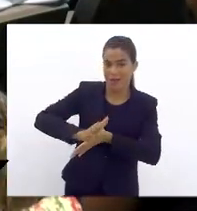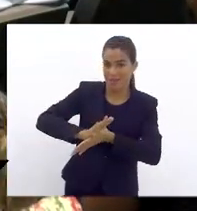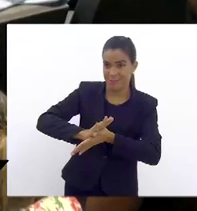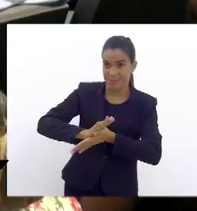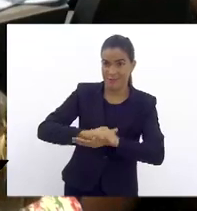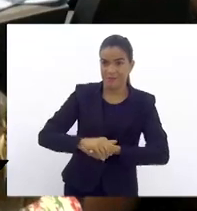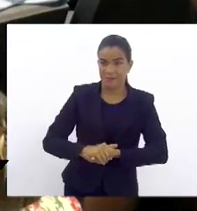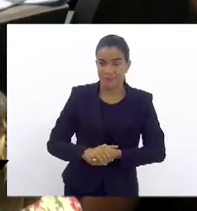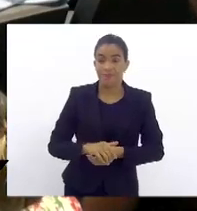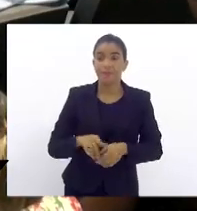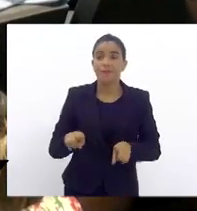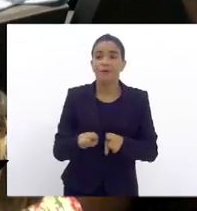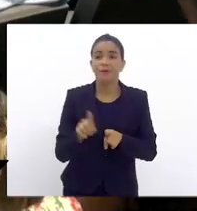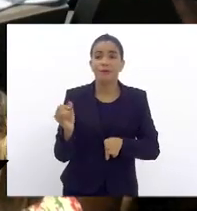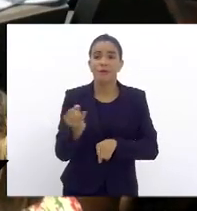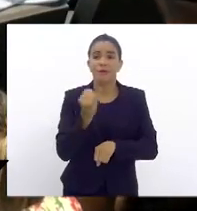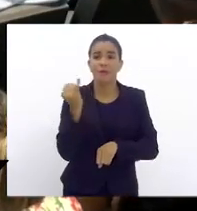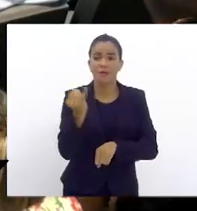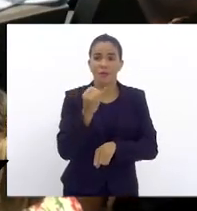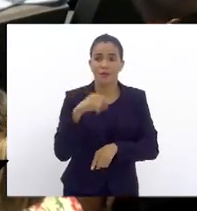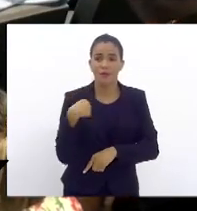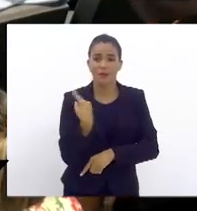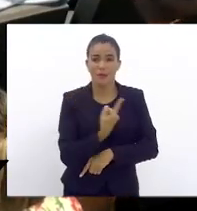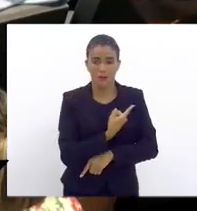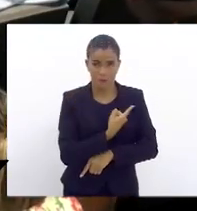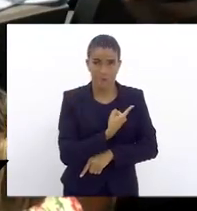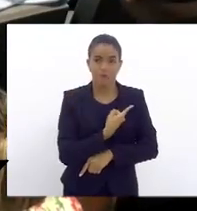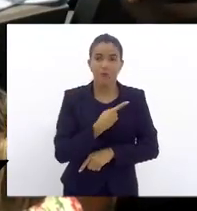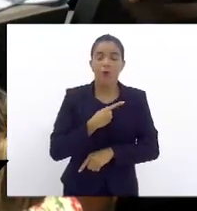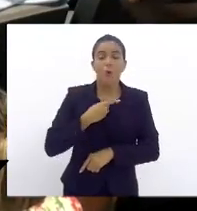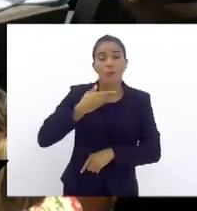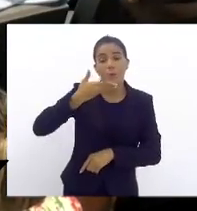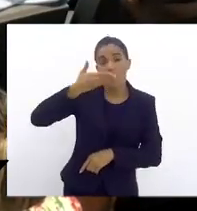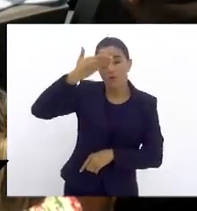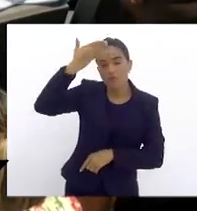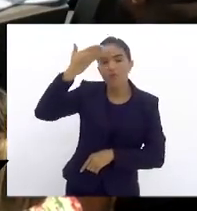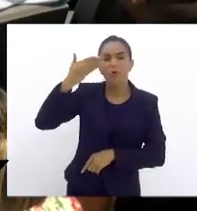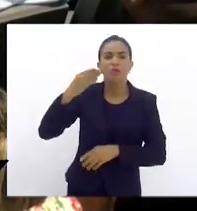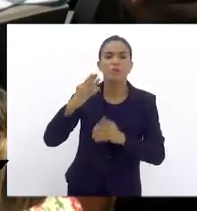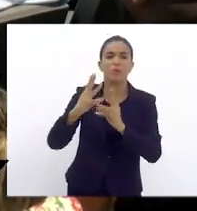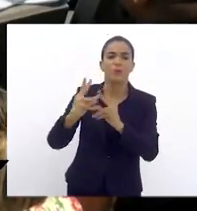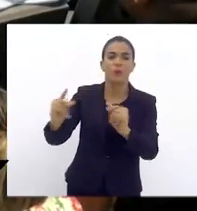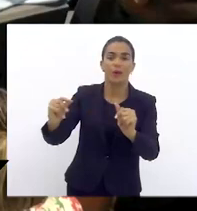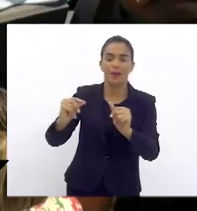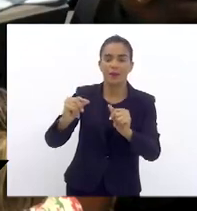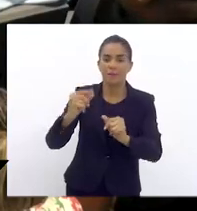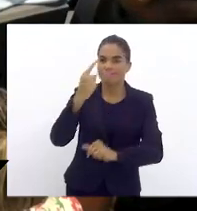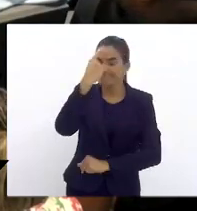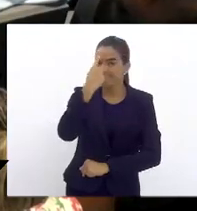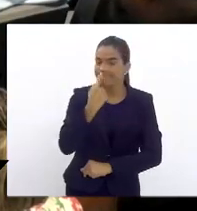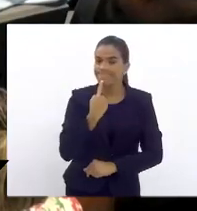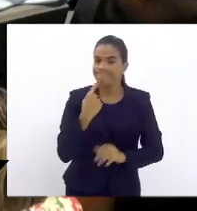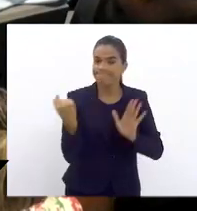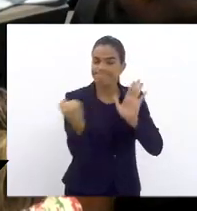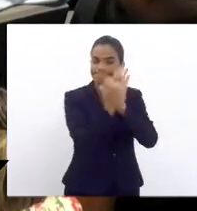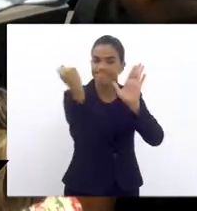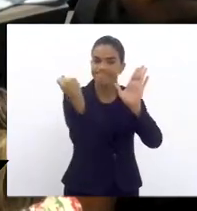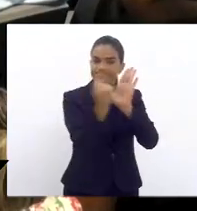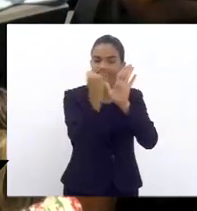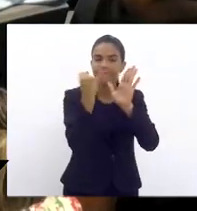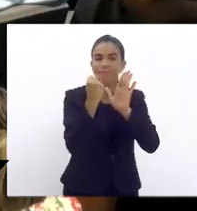também é muito importante para nós como os humanos desfazer a imagem que é criado para a sociedade